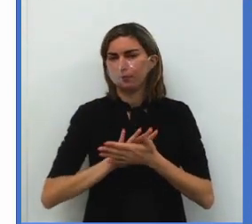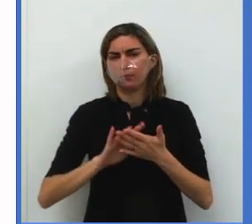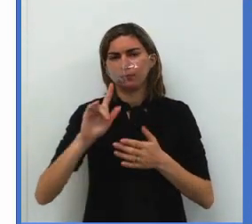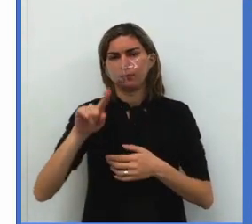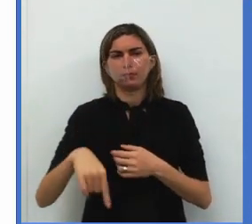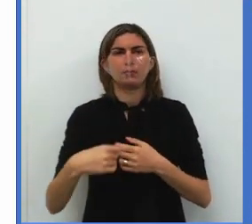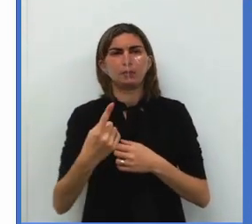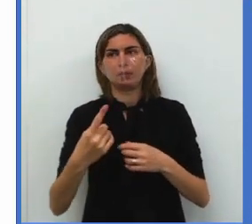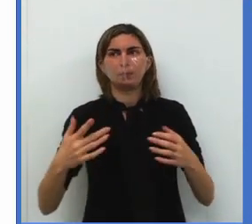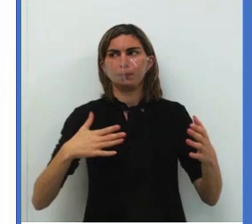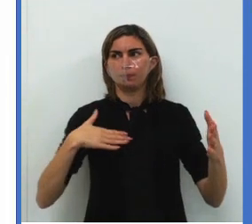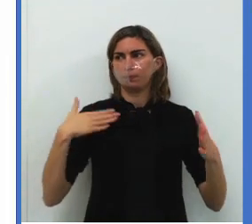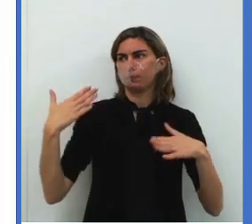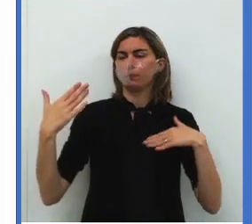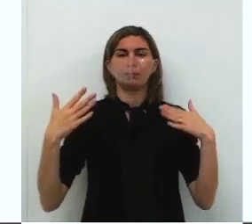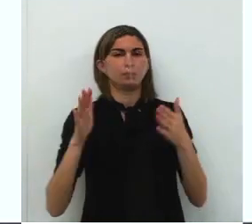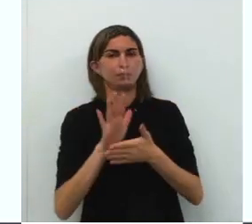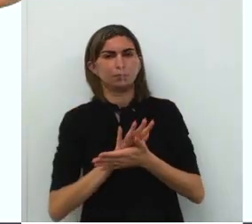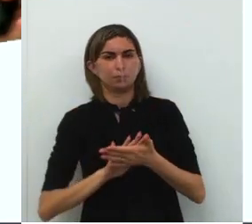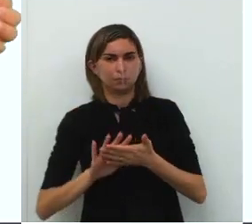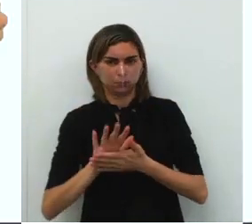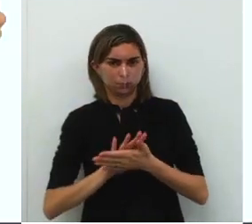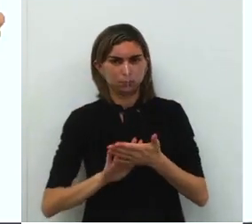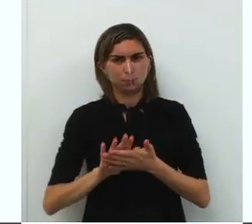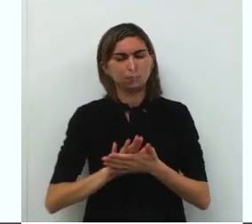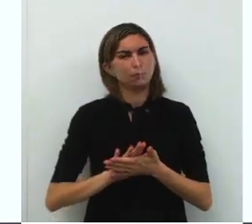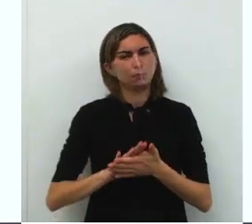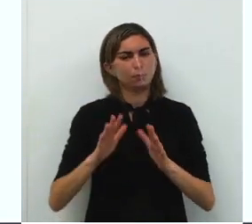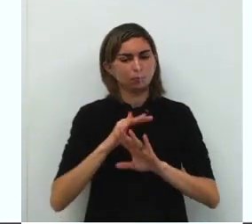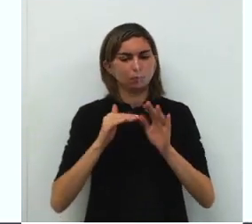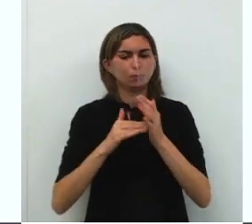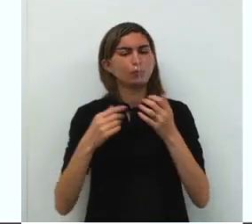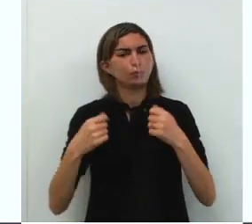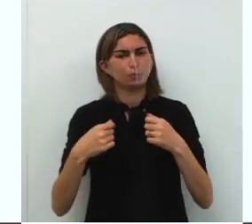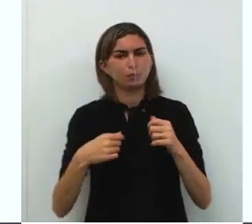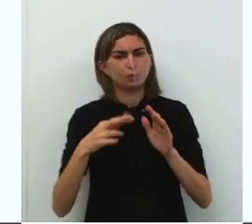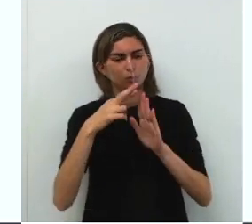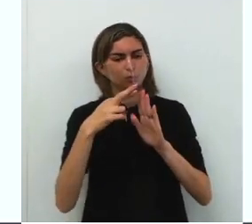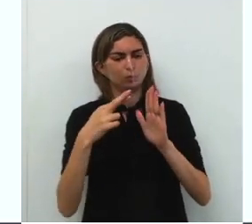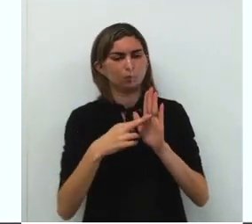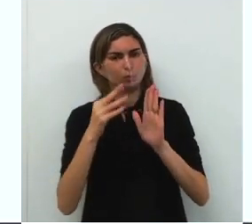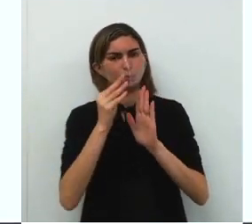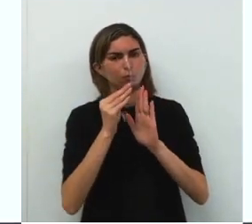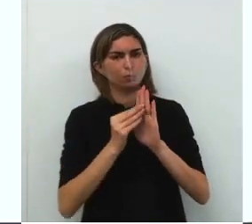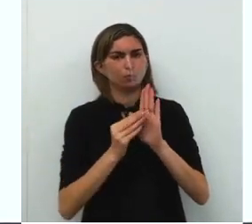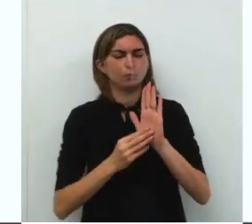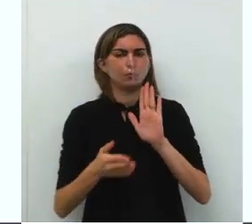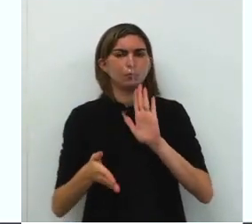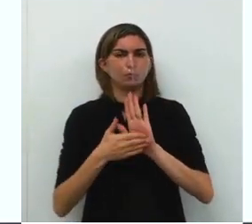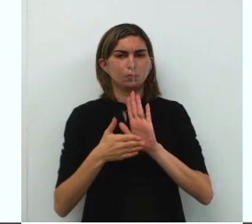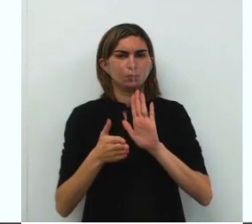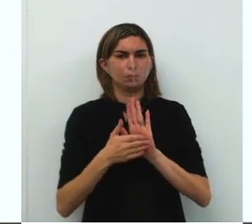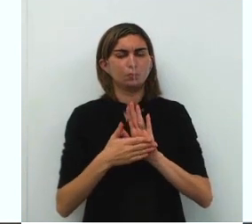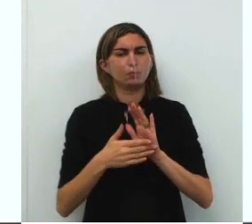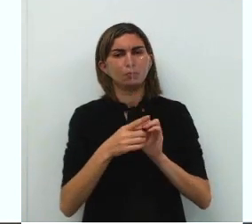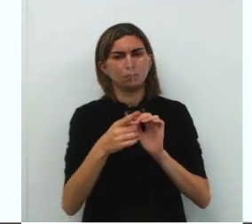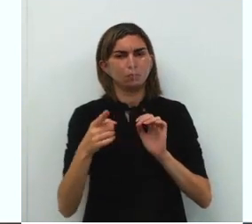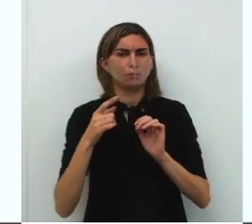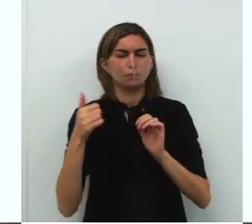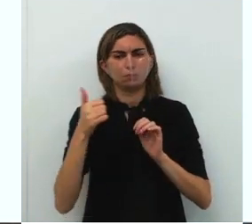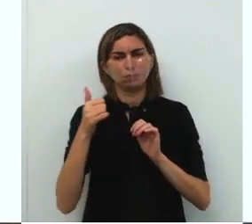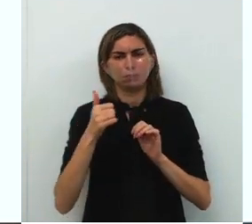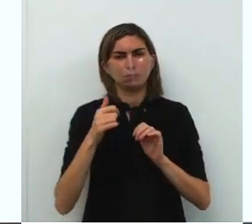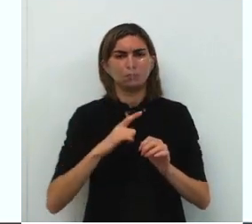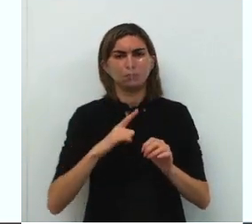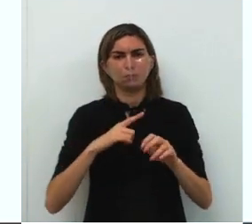nada é o que assim de supetão, quer dizer, não é no improviso. Tudo tem que ter um roteiro, uma pauta. Então você o quê?